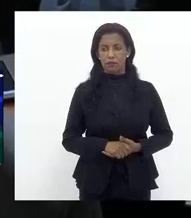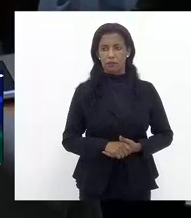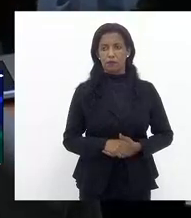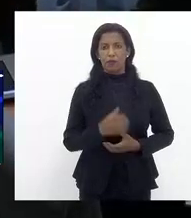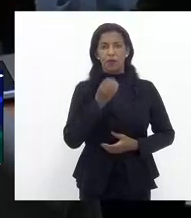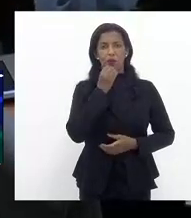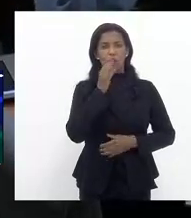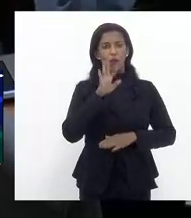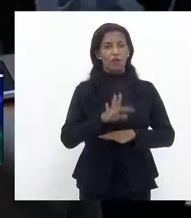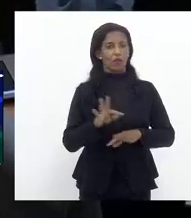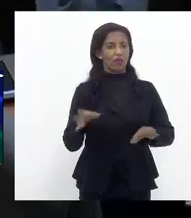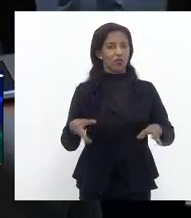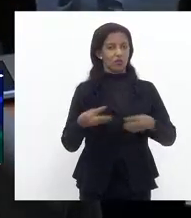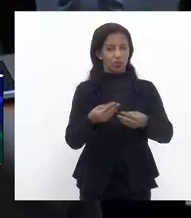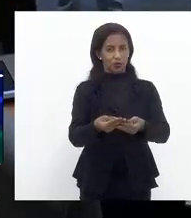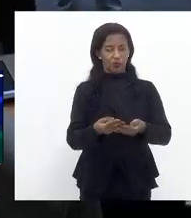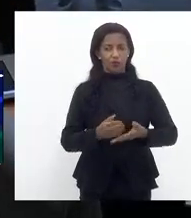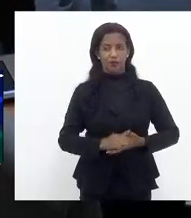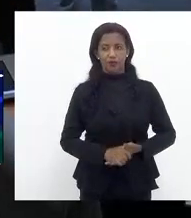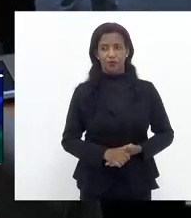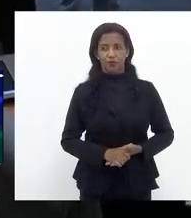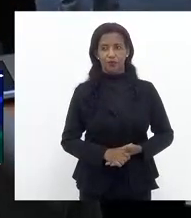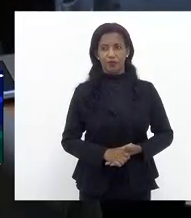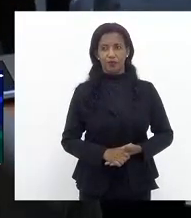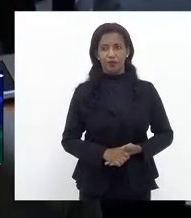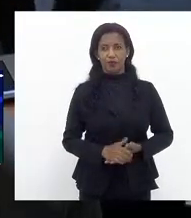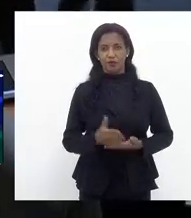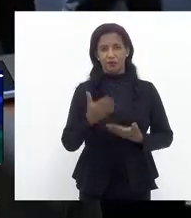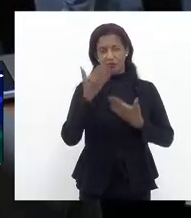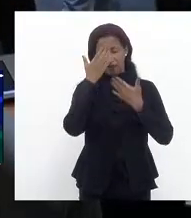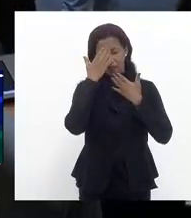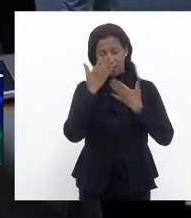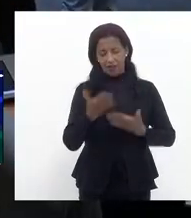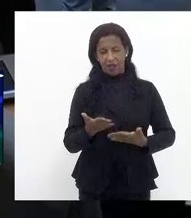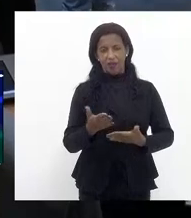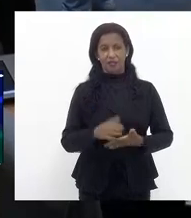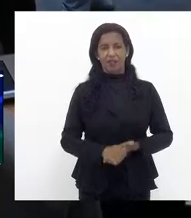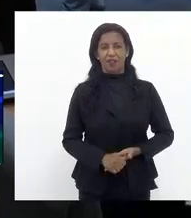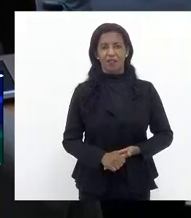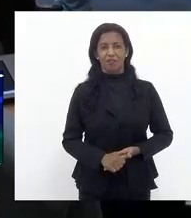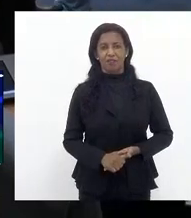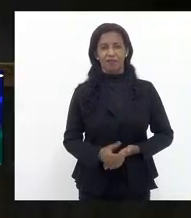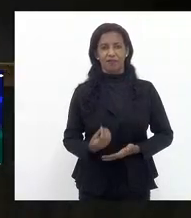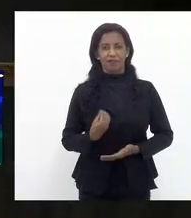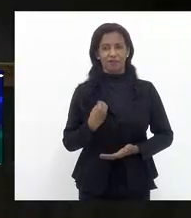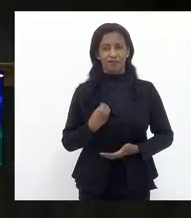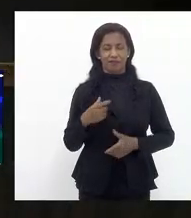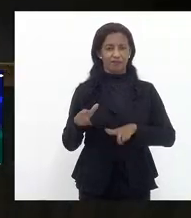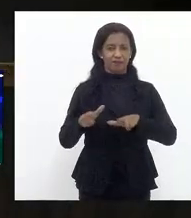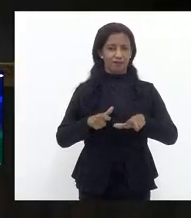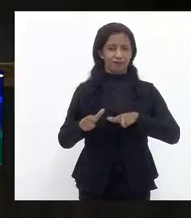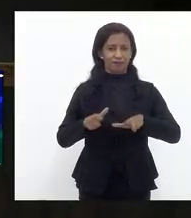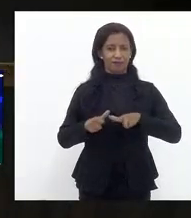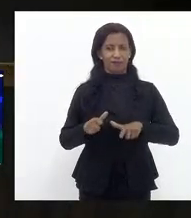Boa tarde a todas e todos. Agradecer a presença dos representantes dos